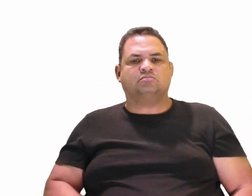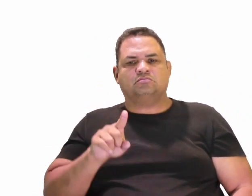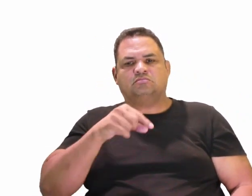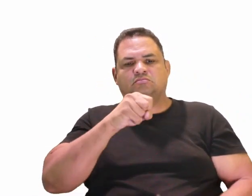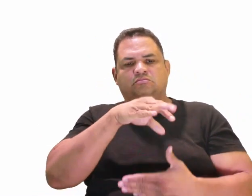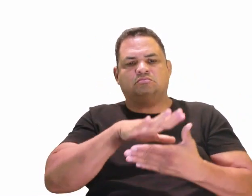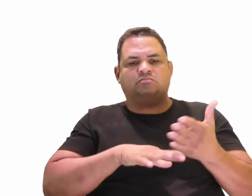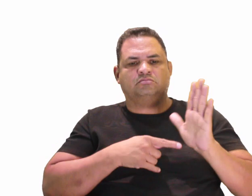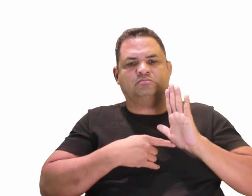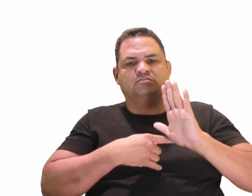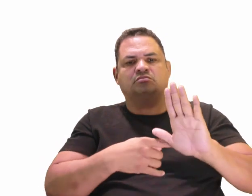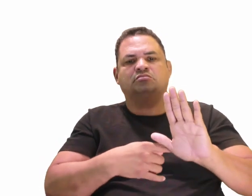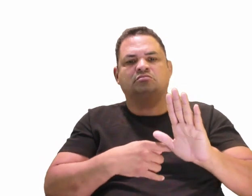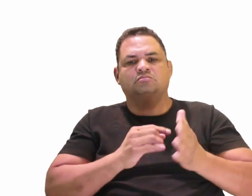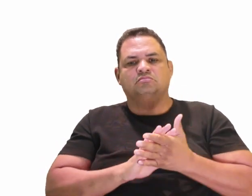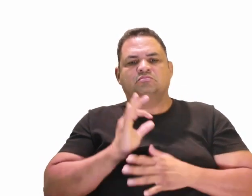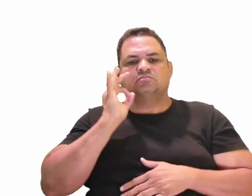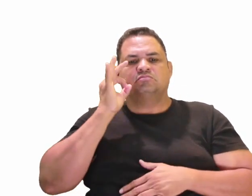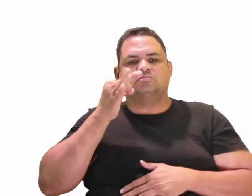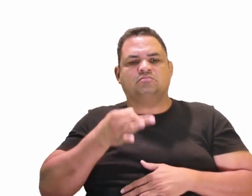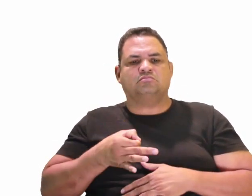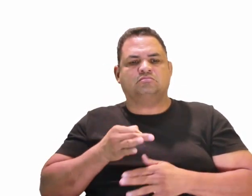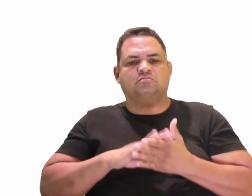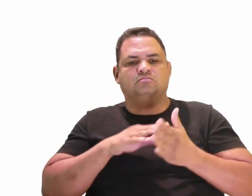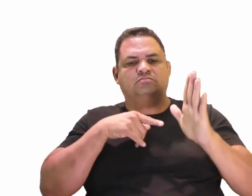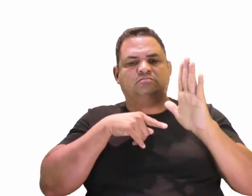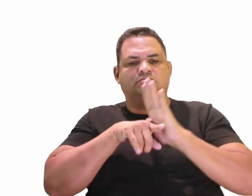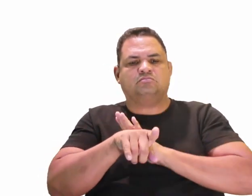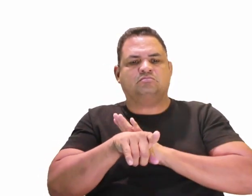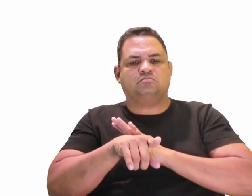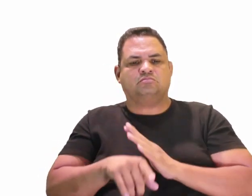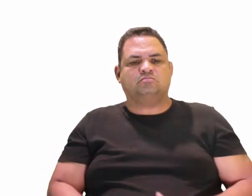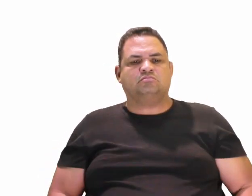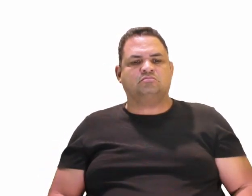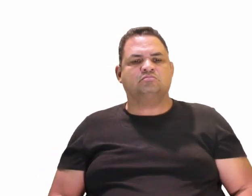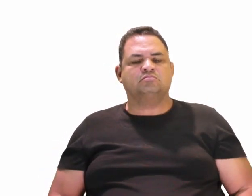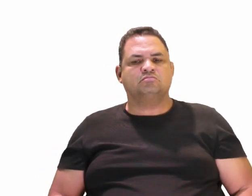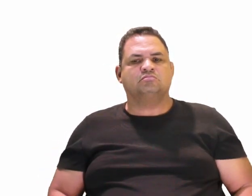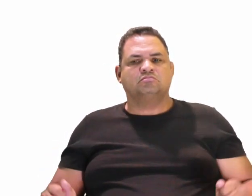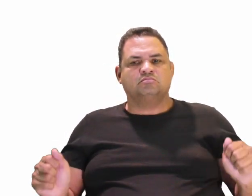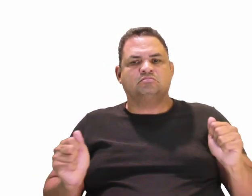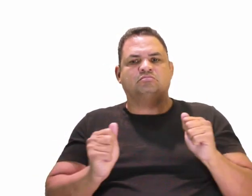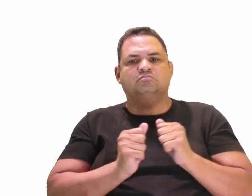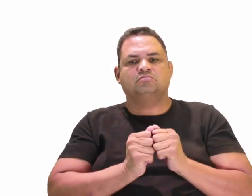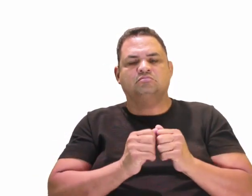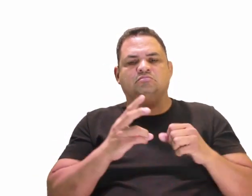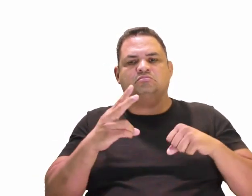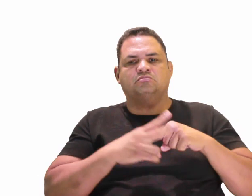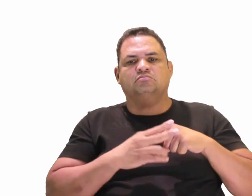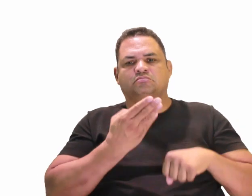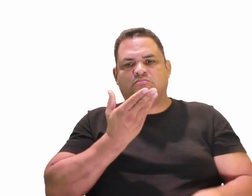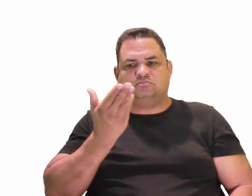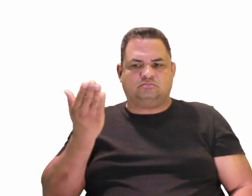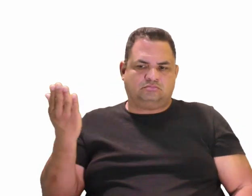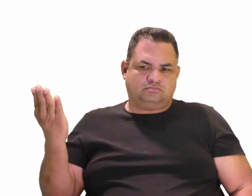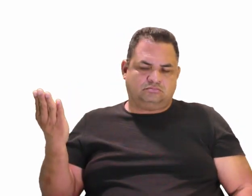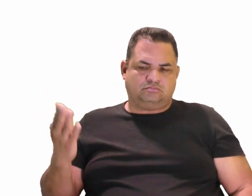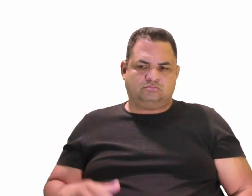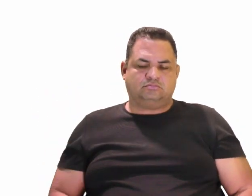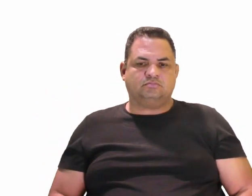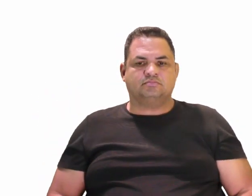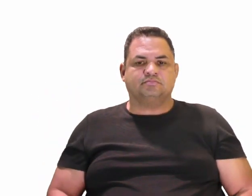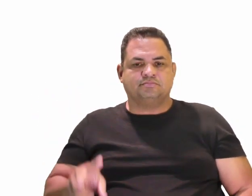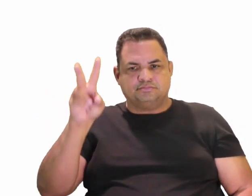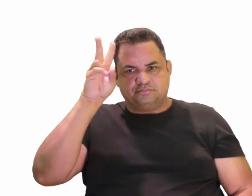alternativa que apresenta a forma correta de pergunta com can, juntamente com os verbos do, go e play. Então,